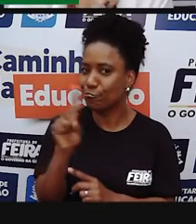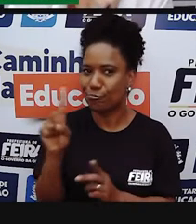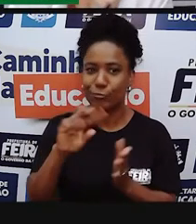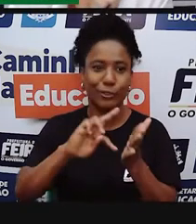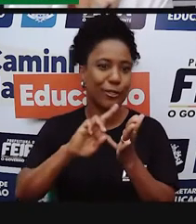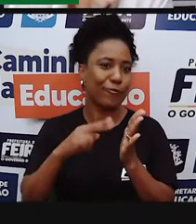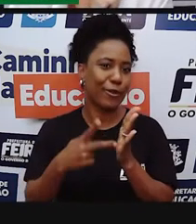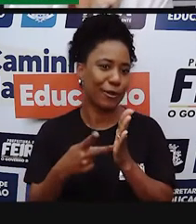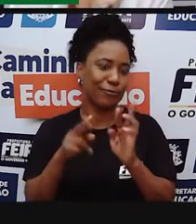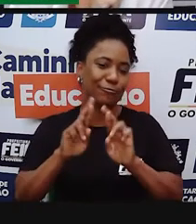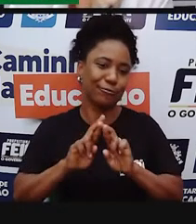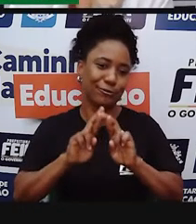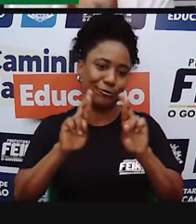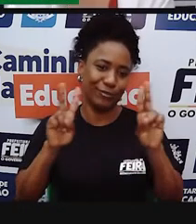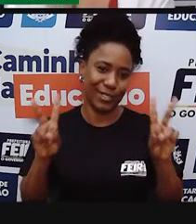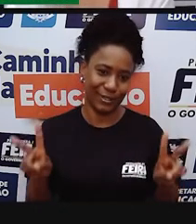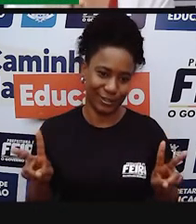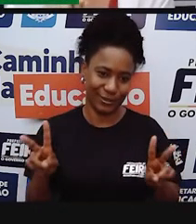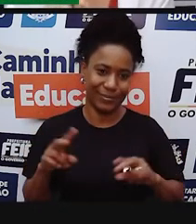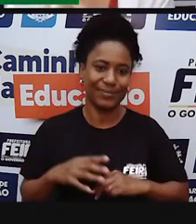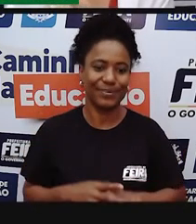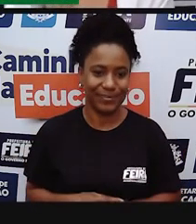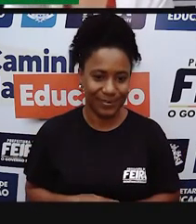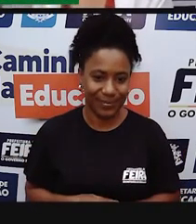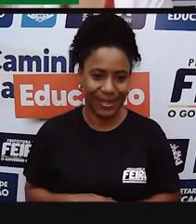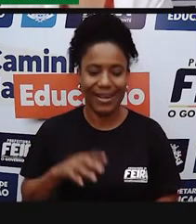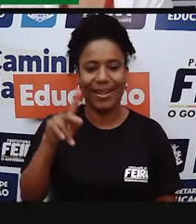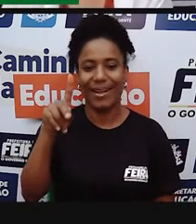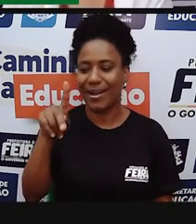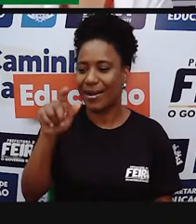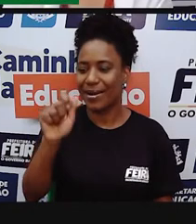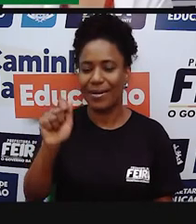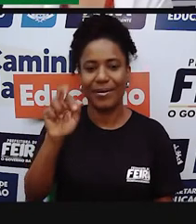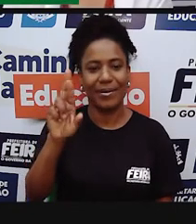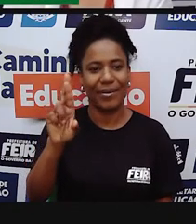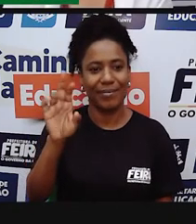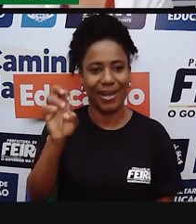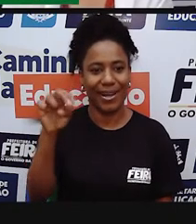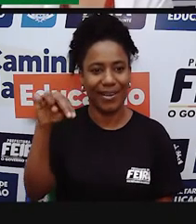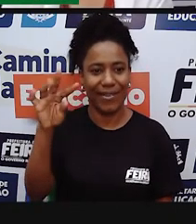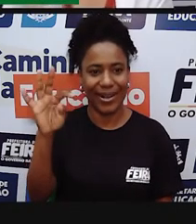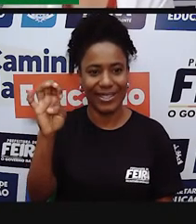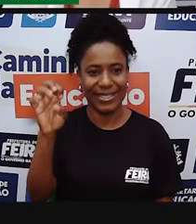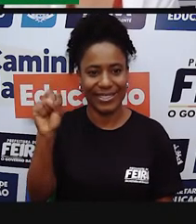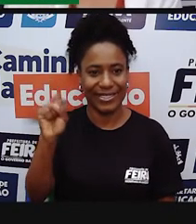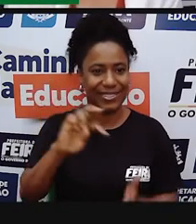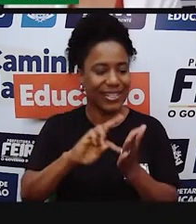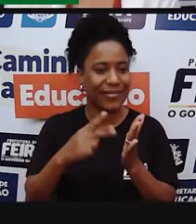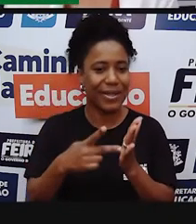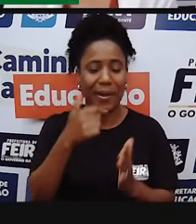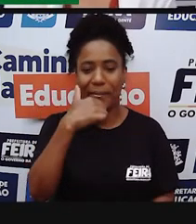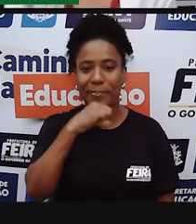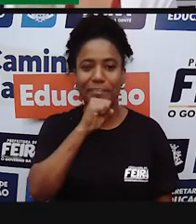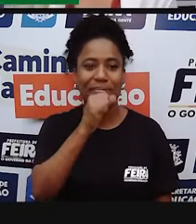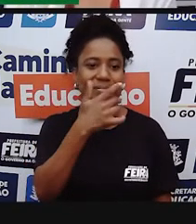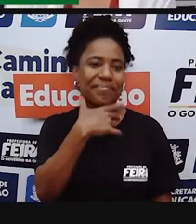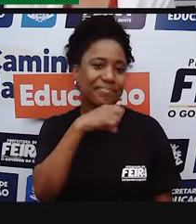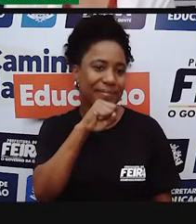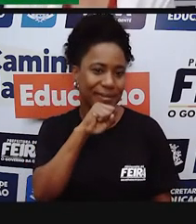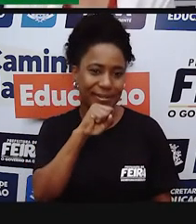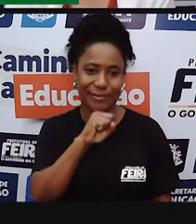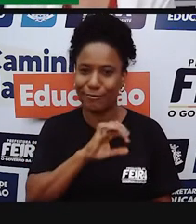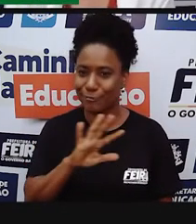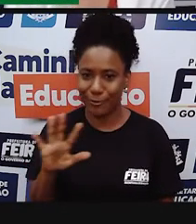significado falso em inglês parents significa paz temos também outros casos como